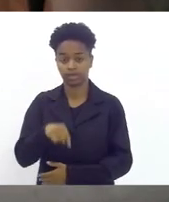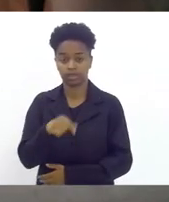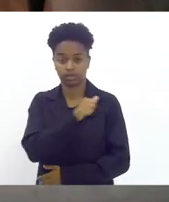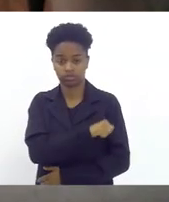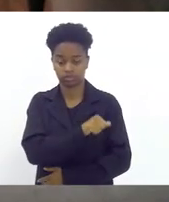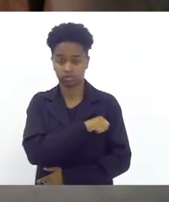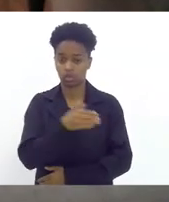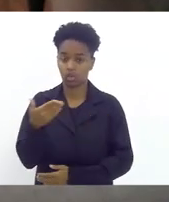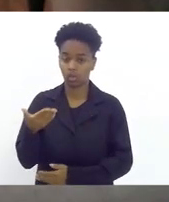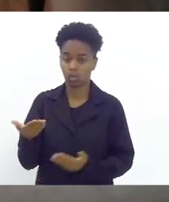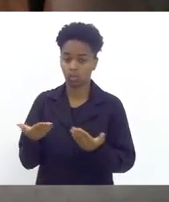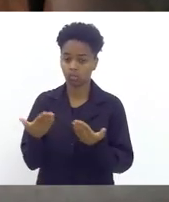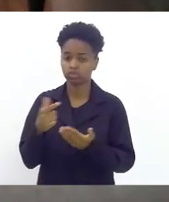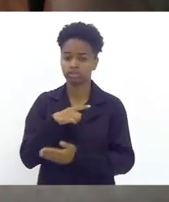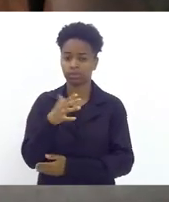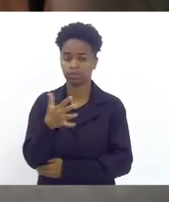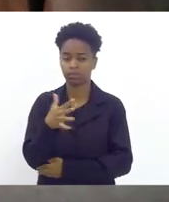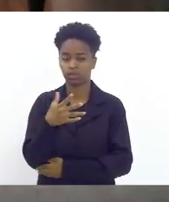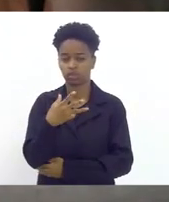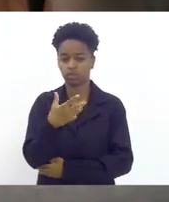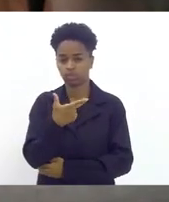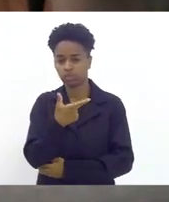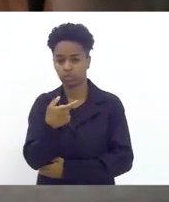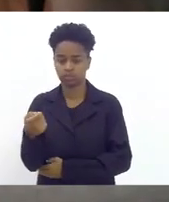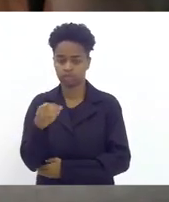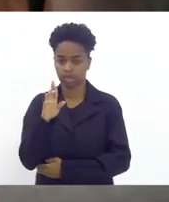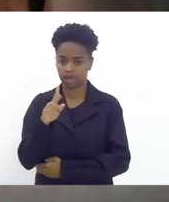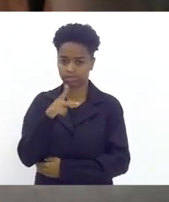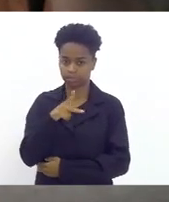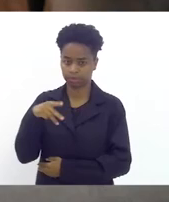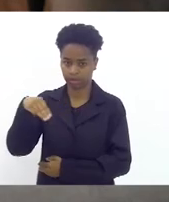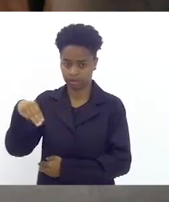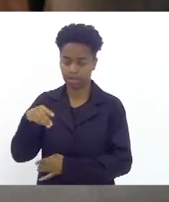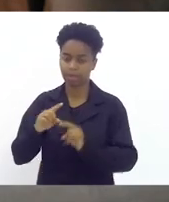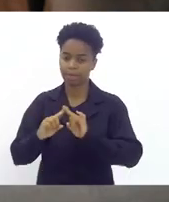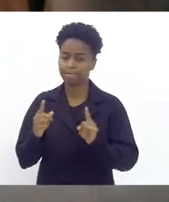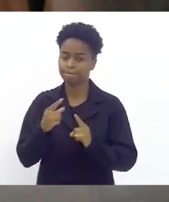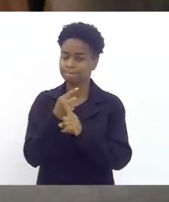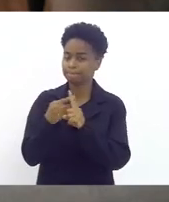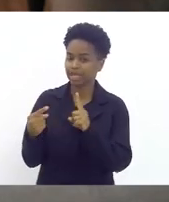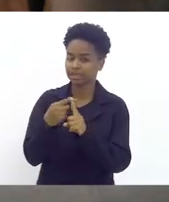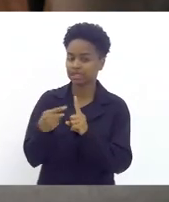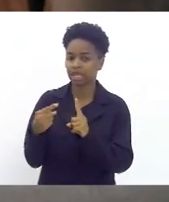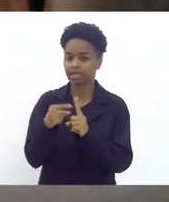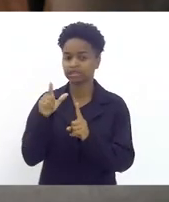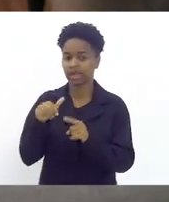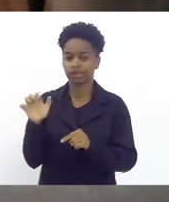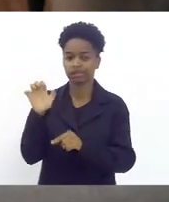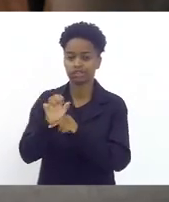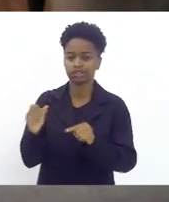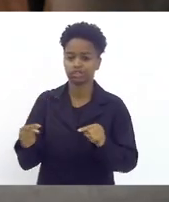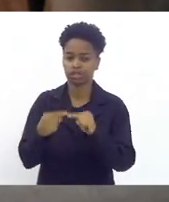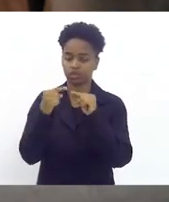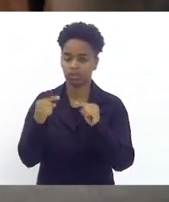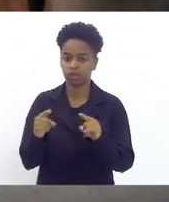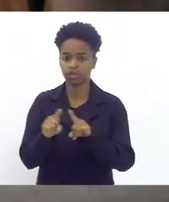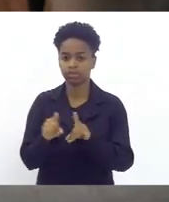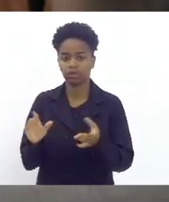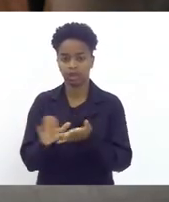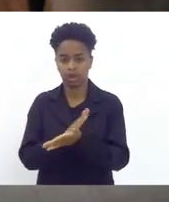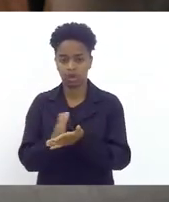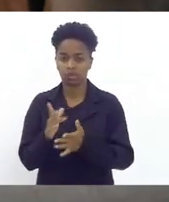em torno de 200 RPM sendo que praticamente a metade são estaduais né E algumas